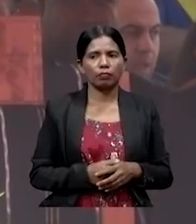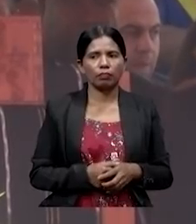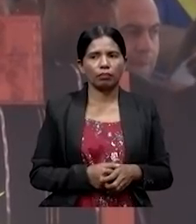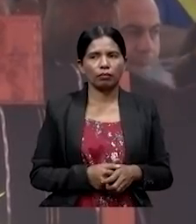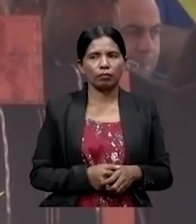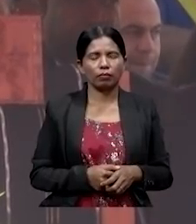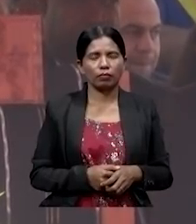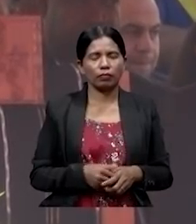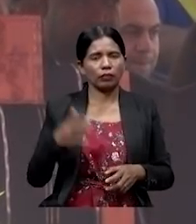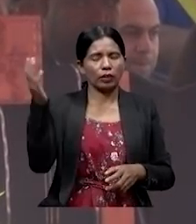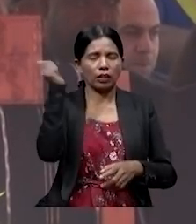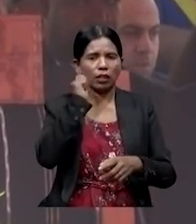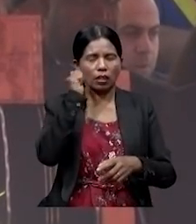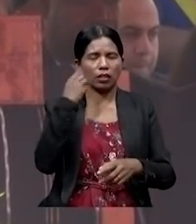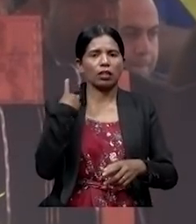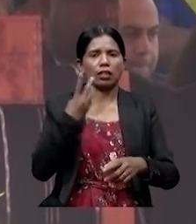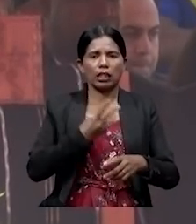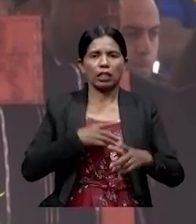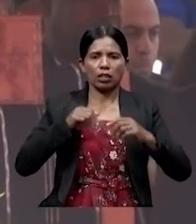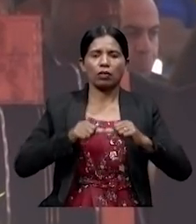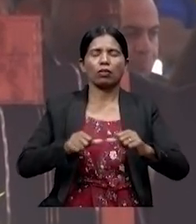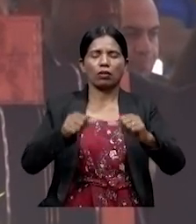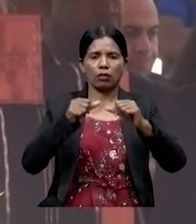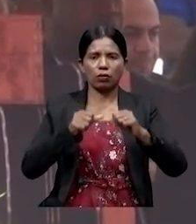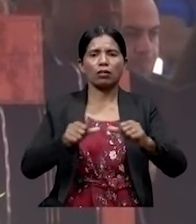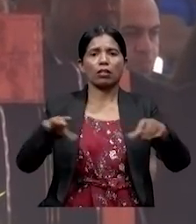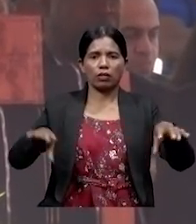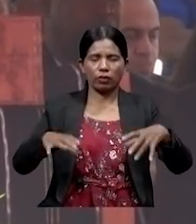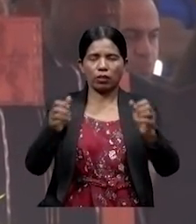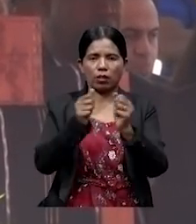E a Ásia ainda se continua a meter em relação